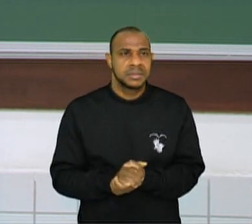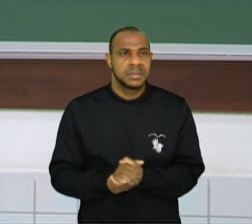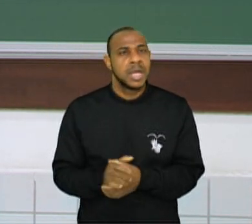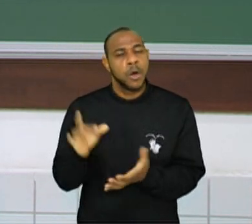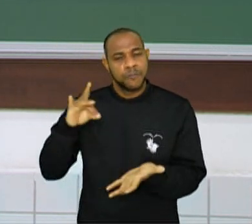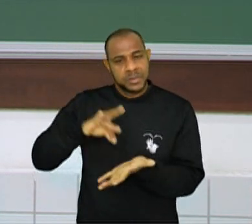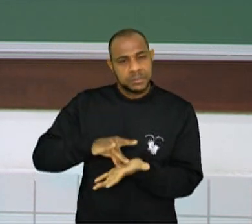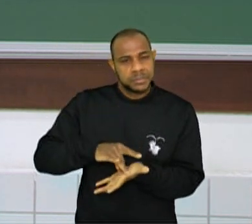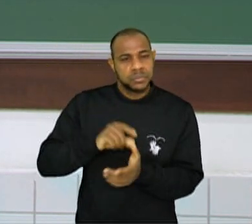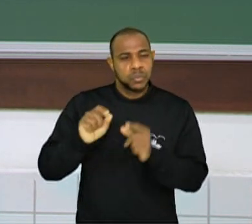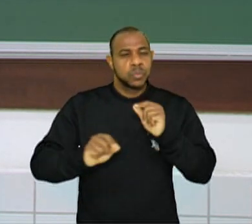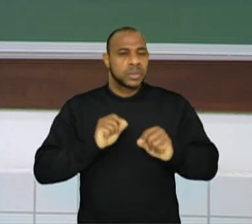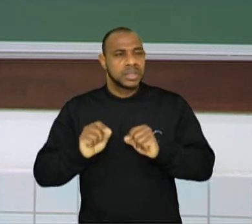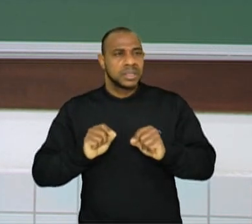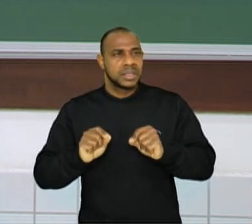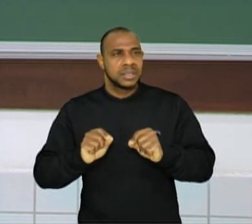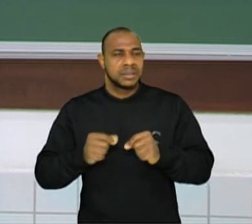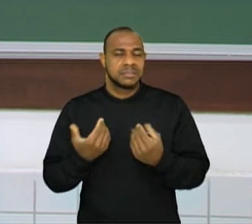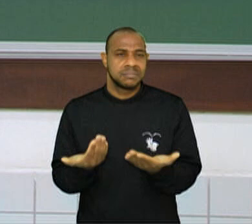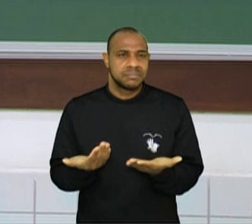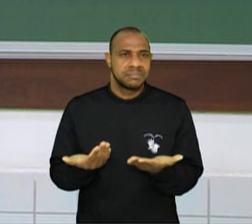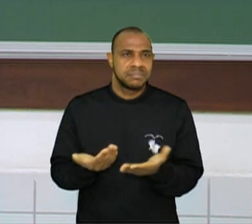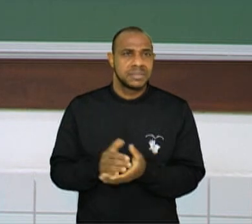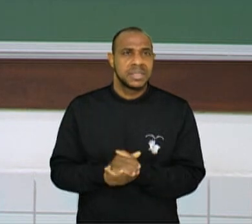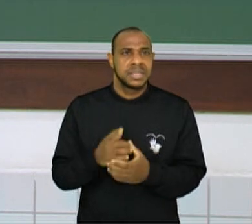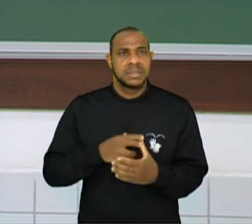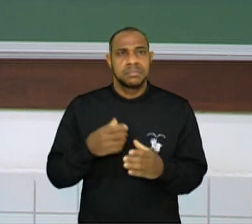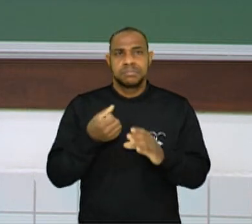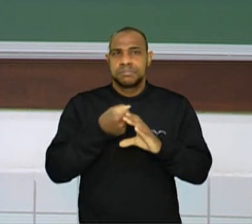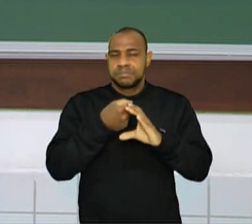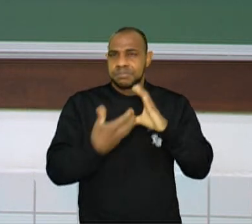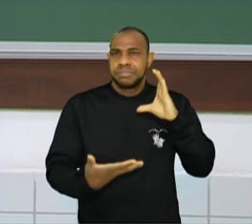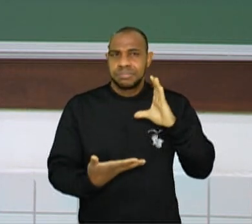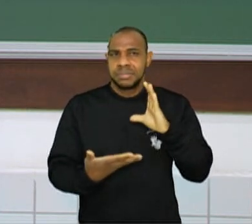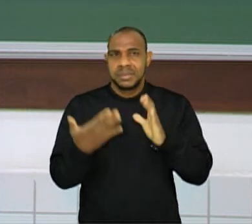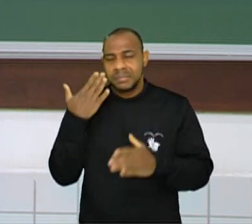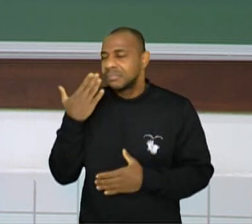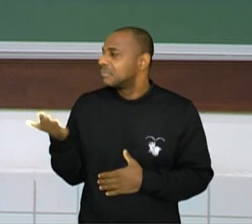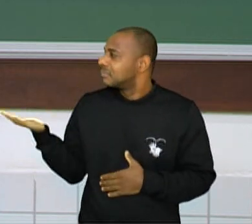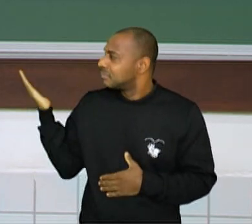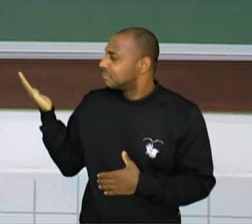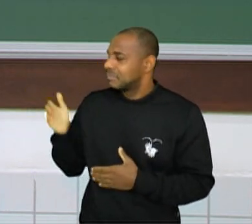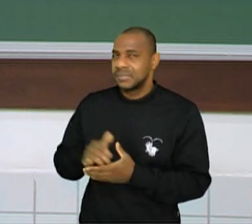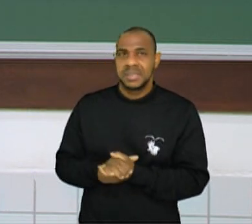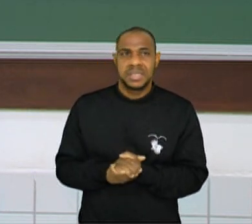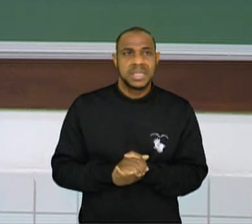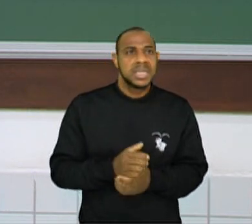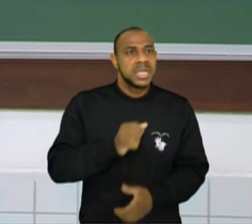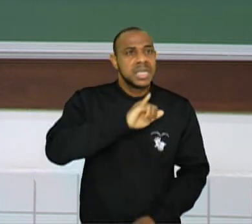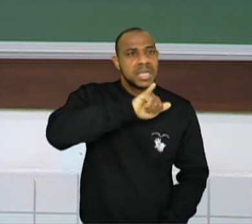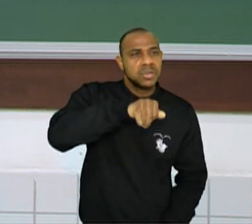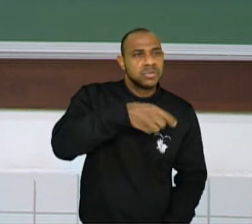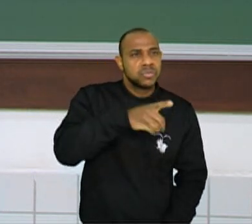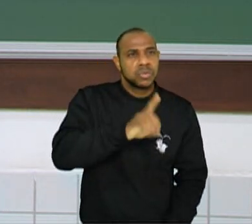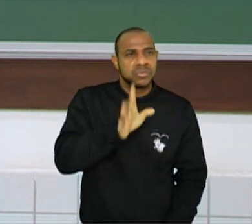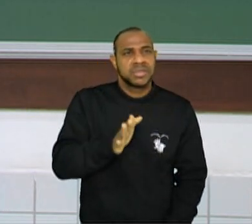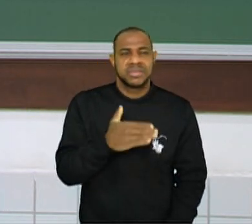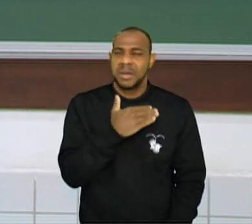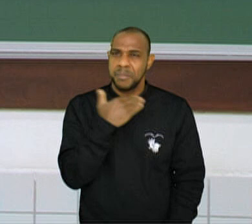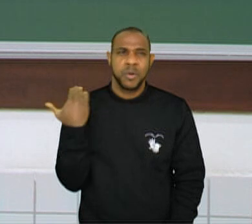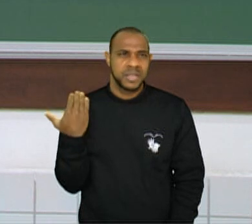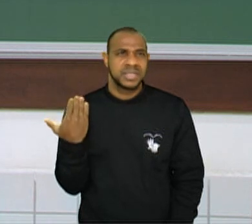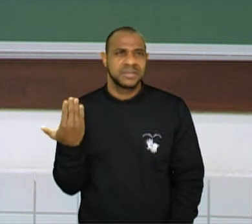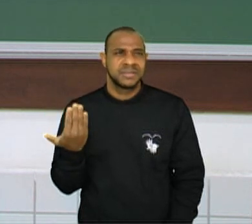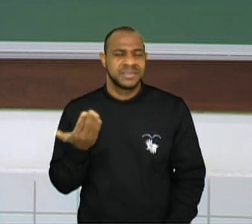oficialmente ela é anulada, é claro, em caráter simbólico, e o presidente João Goulart, que já falecido em 2013,